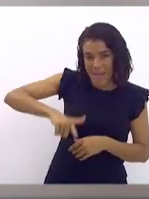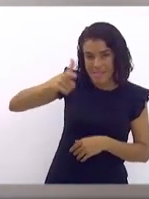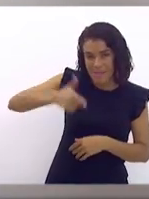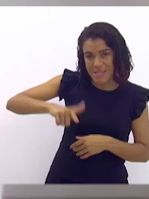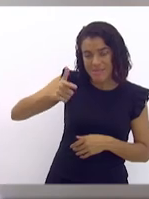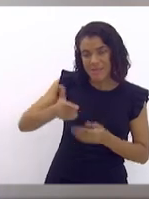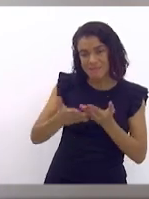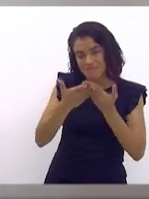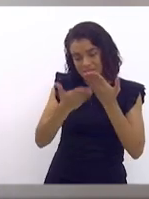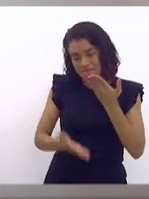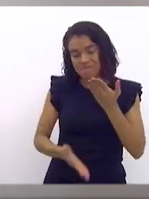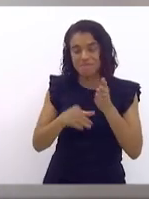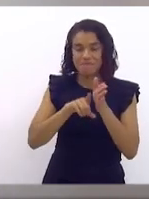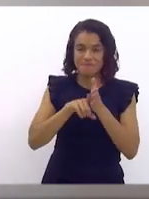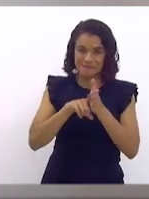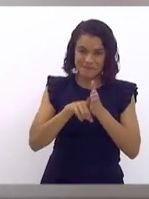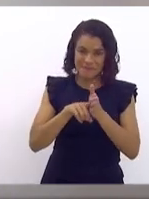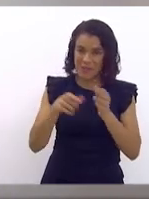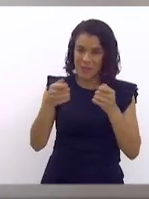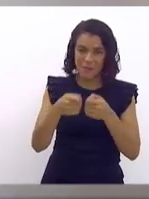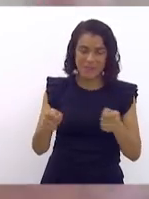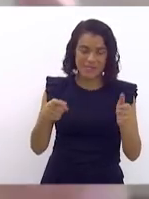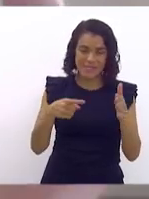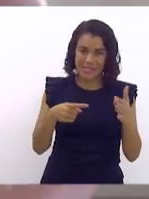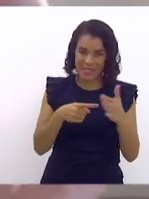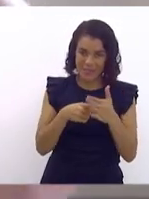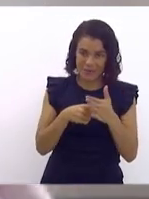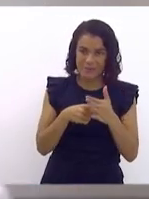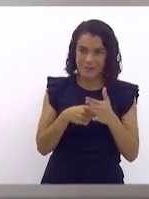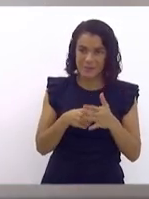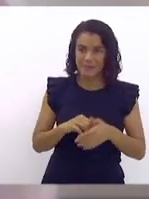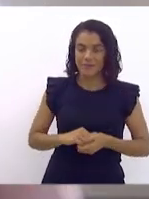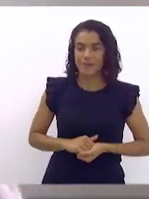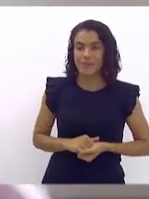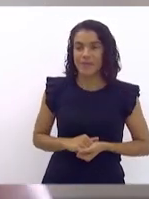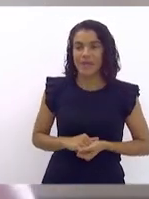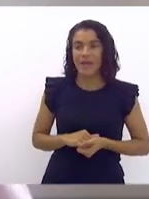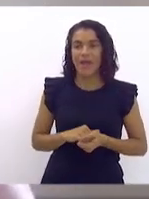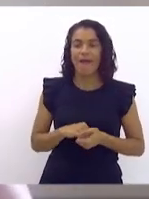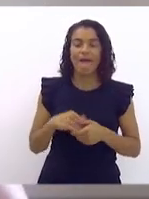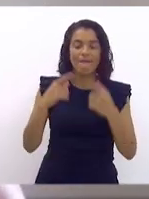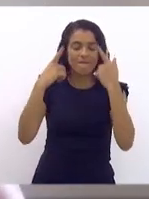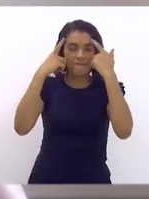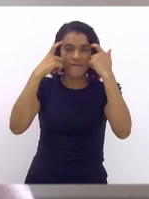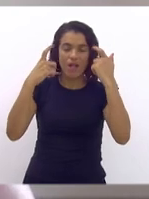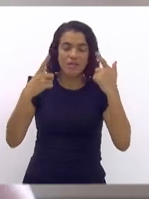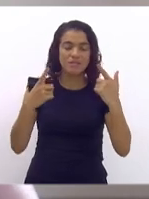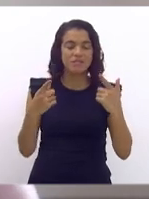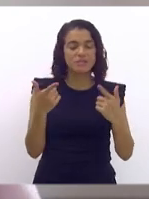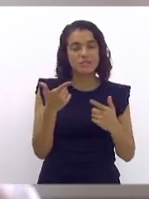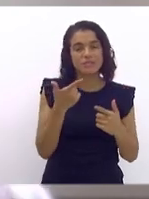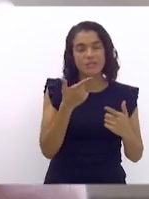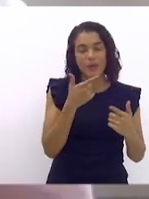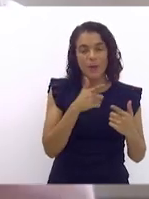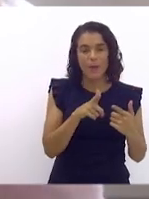precisam necessariamente das denúncias para constarem das pesquisas, né? São violências que conseguem ser